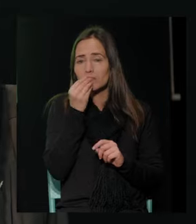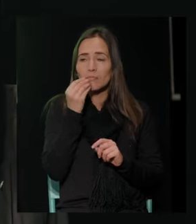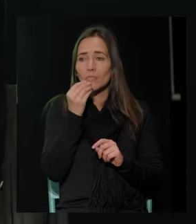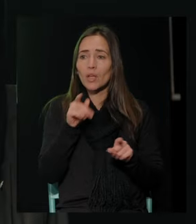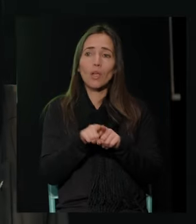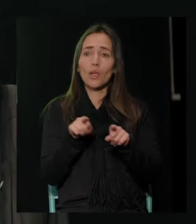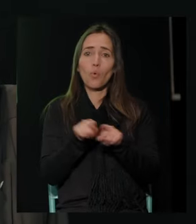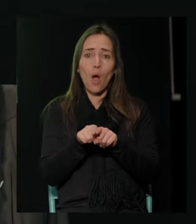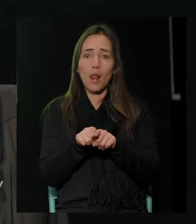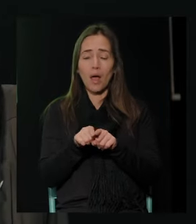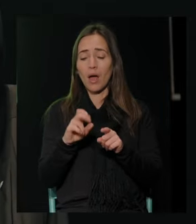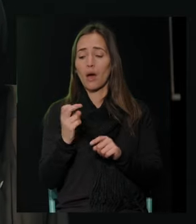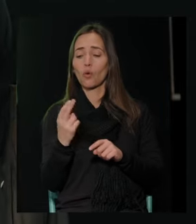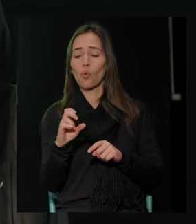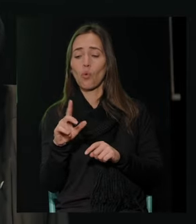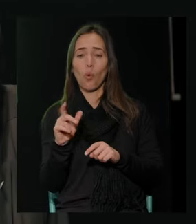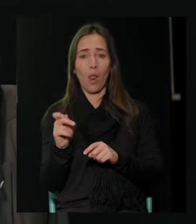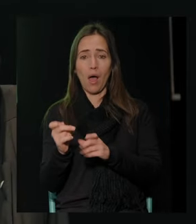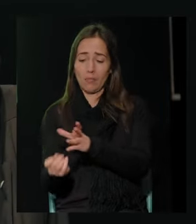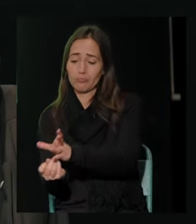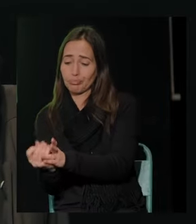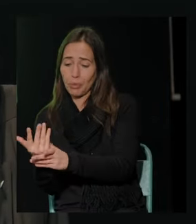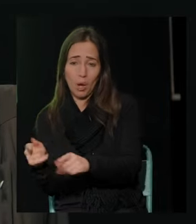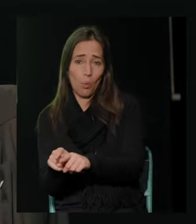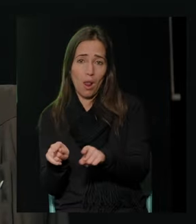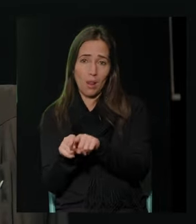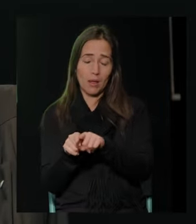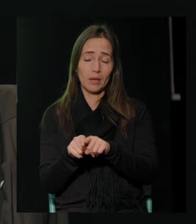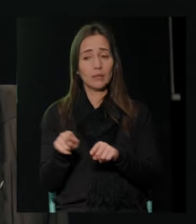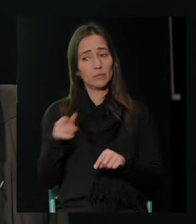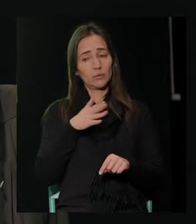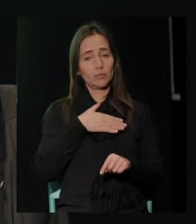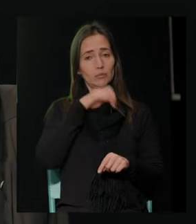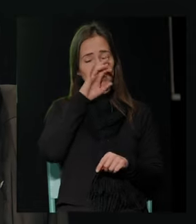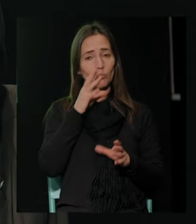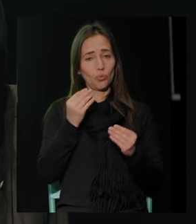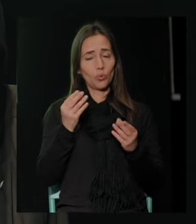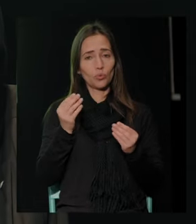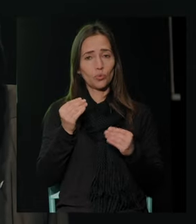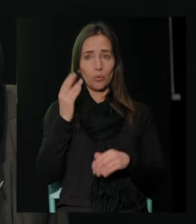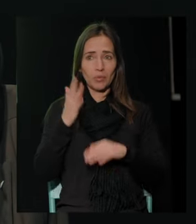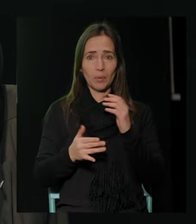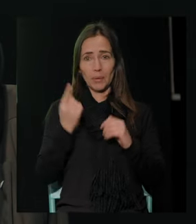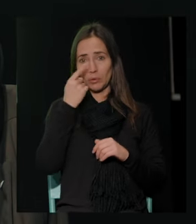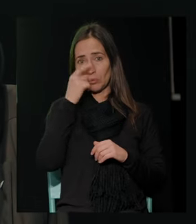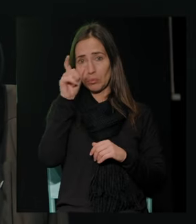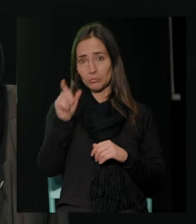tem um sabor igual à da rúcula que se cultiva, portanto. Isso também me impressionou bastante, de repente uma pessoa